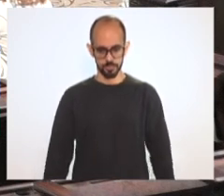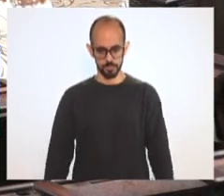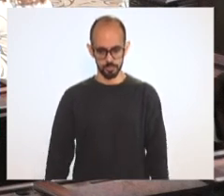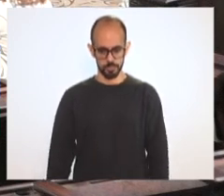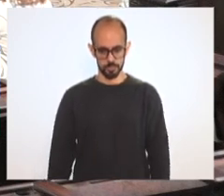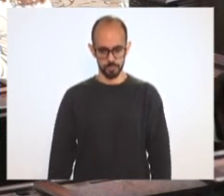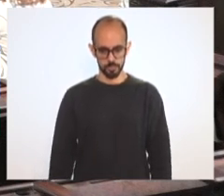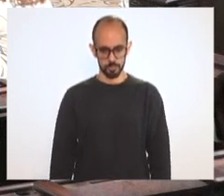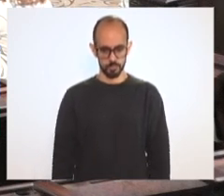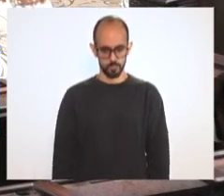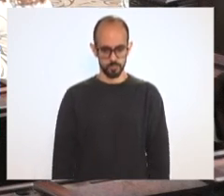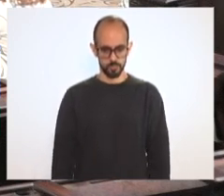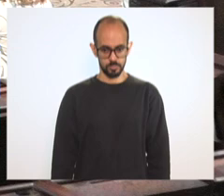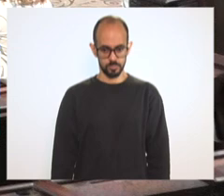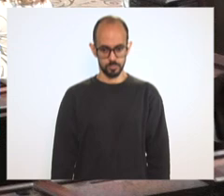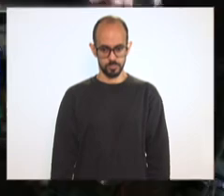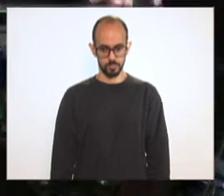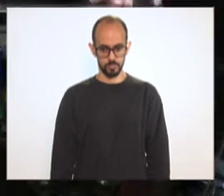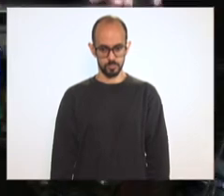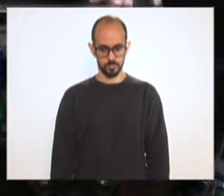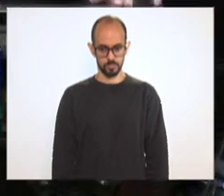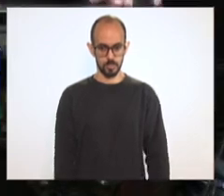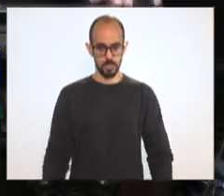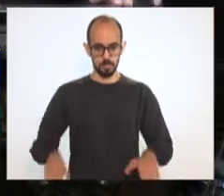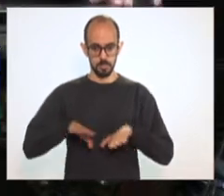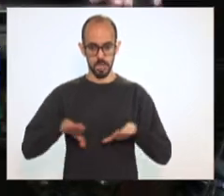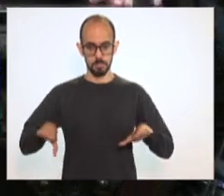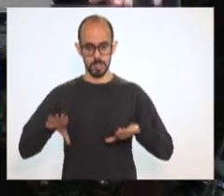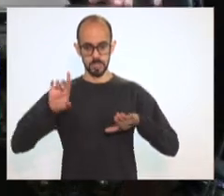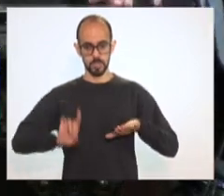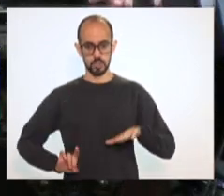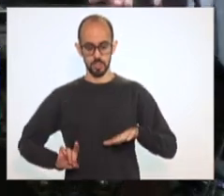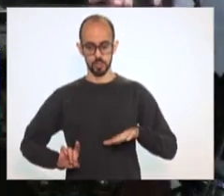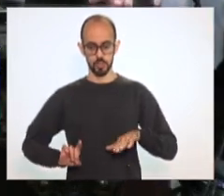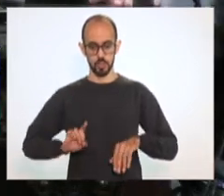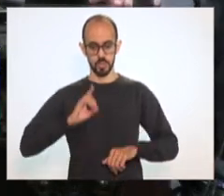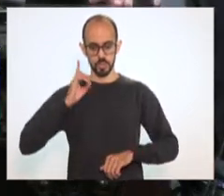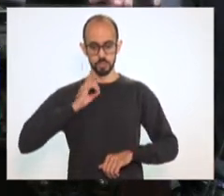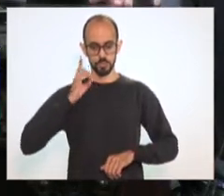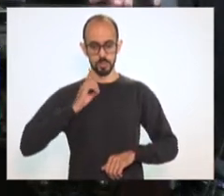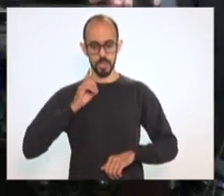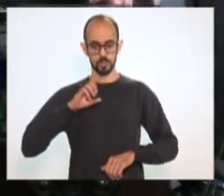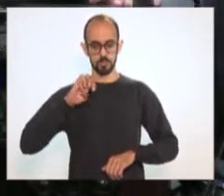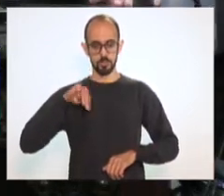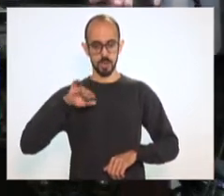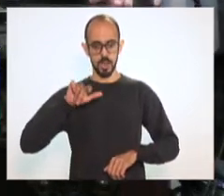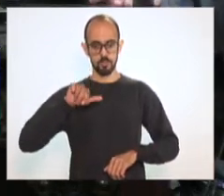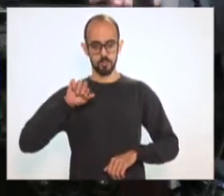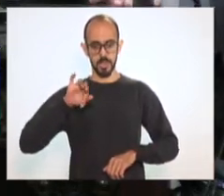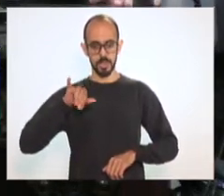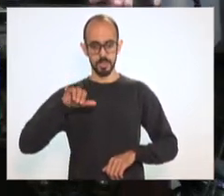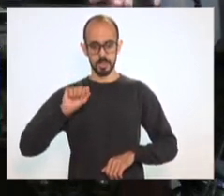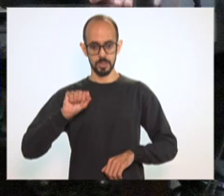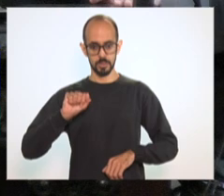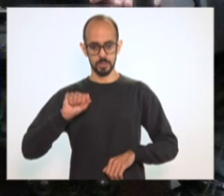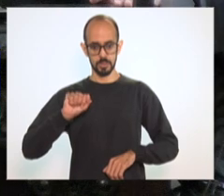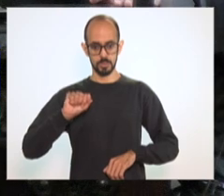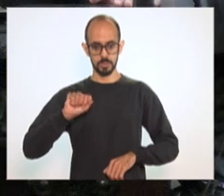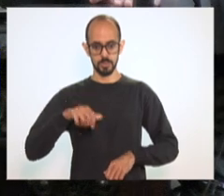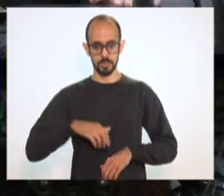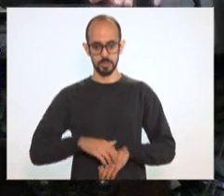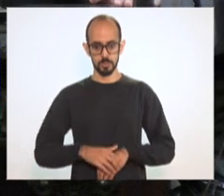pela mesa diretora deputado Samuel Malafaia deputado Samuel